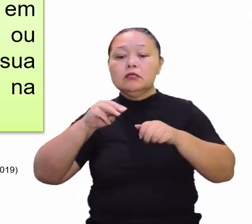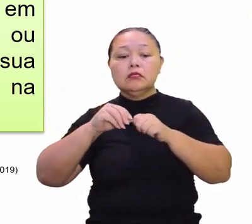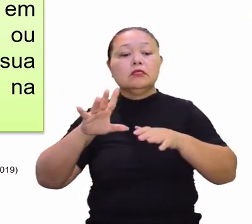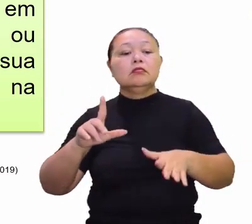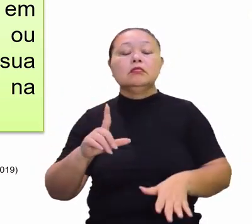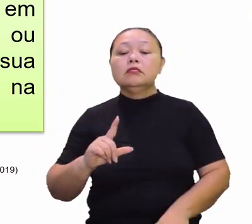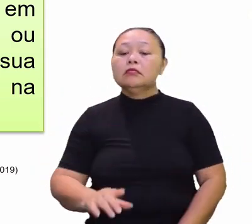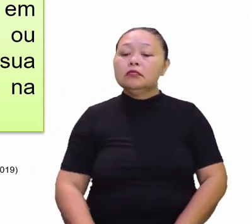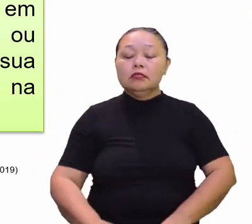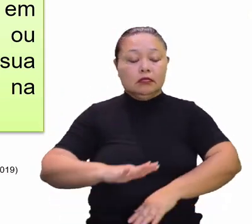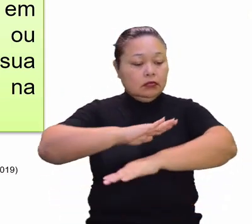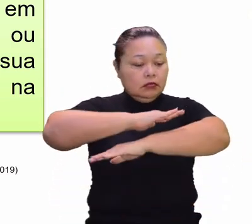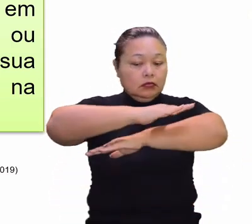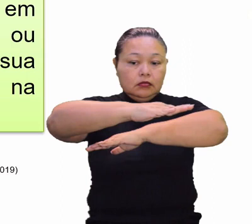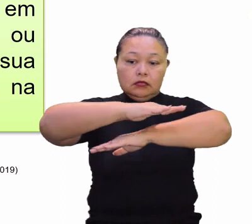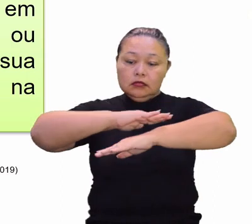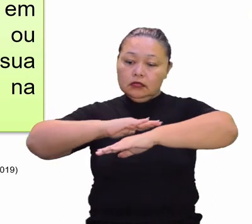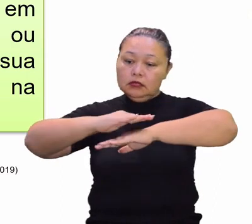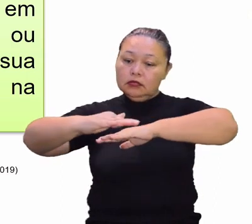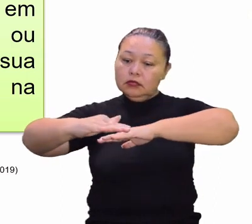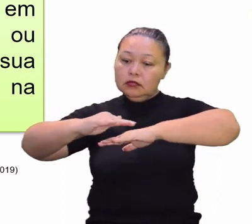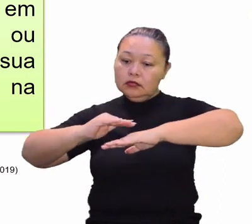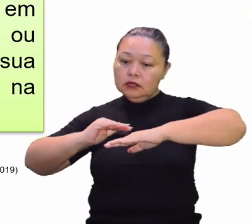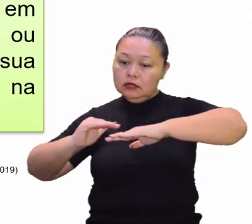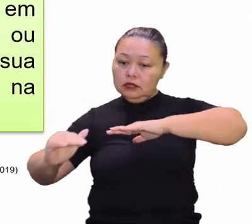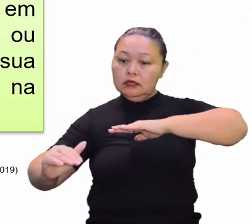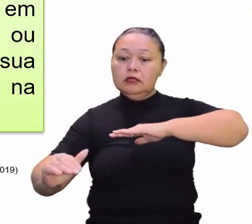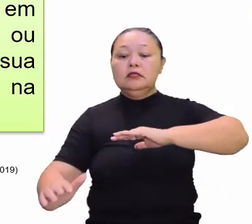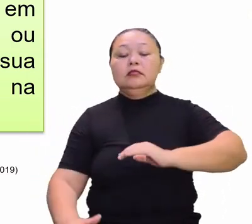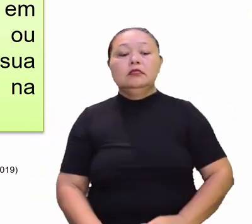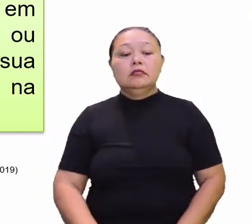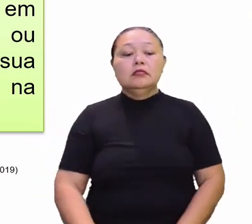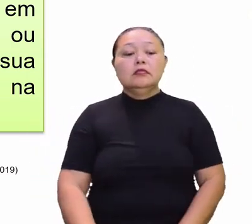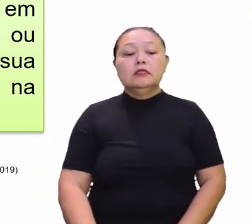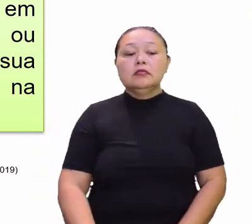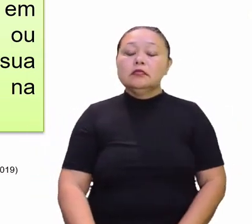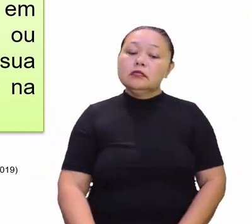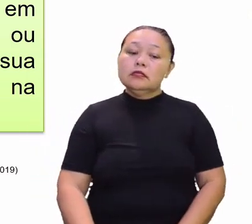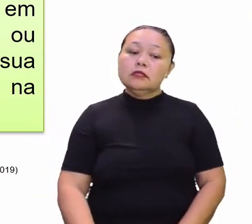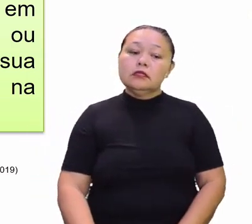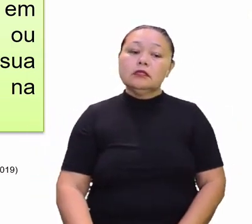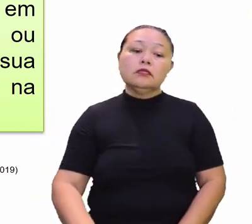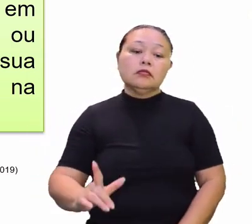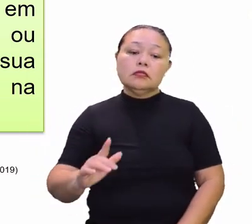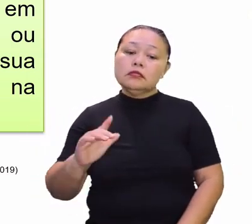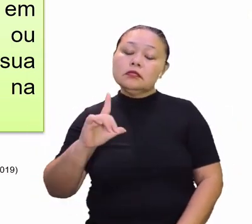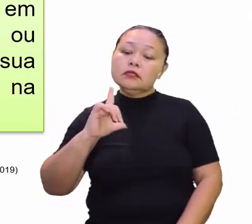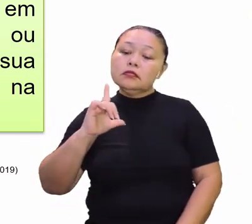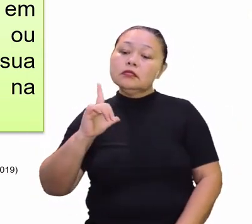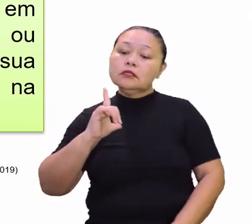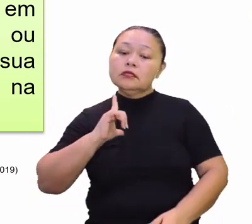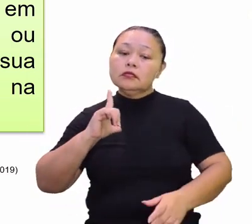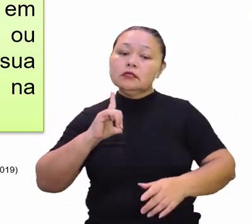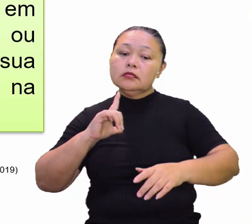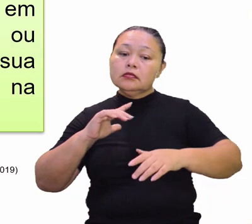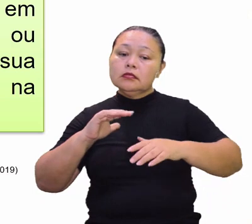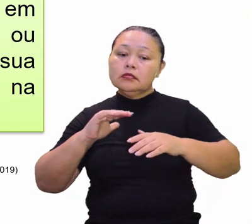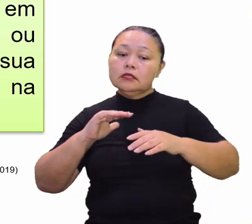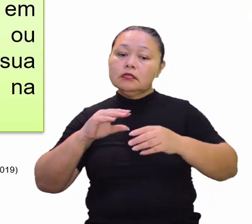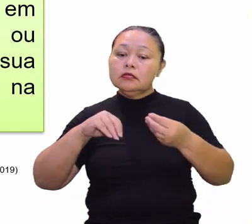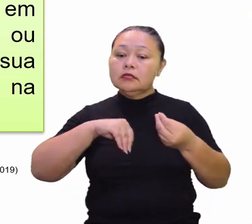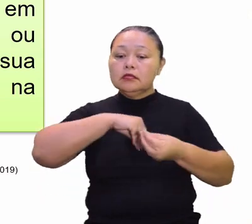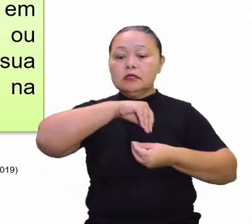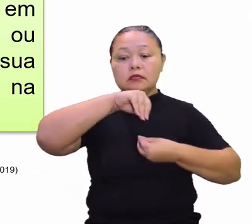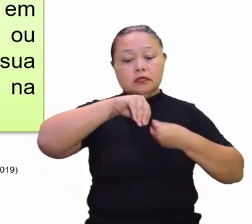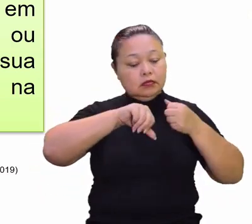a movimentação desse magma na subsuperfície. E aí também teve a questão